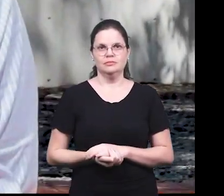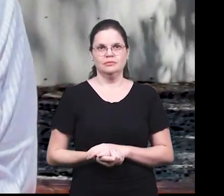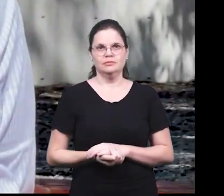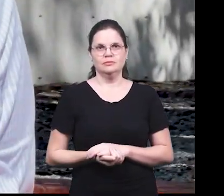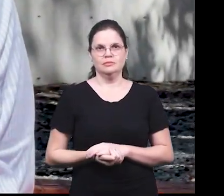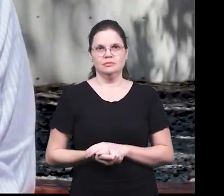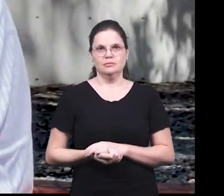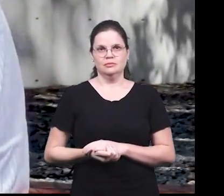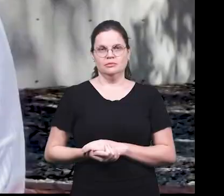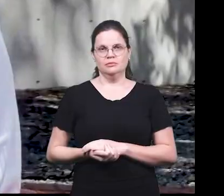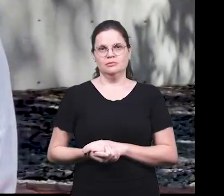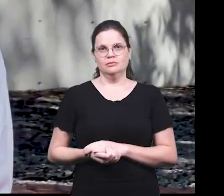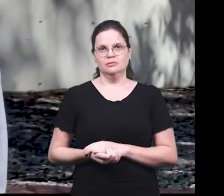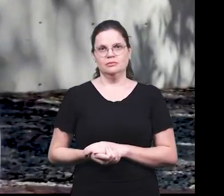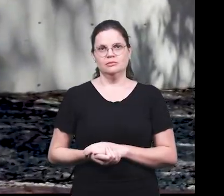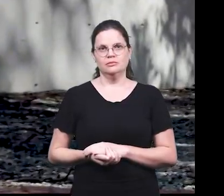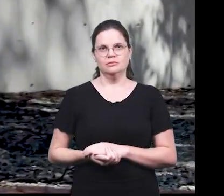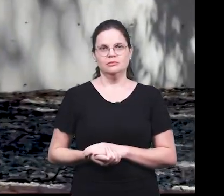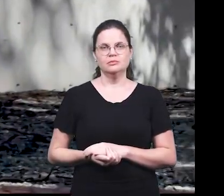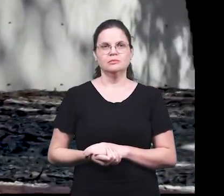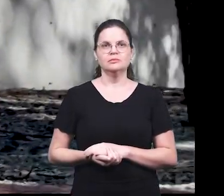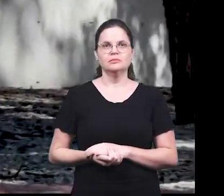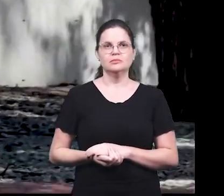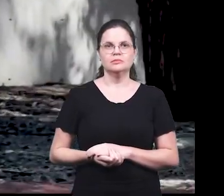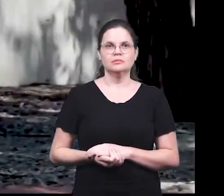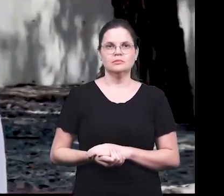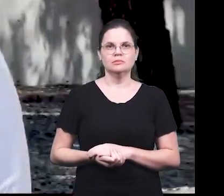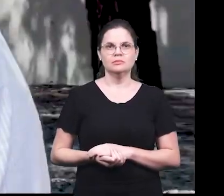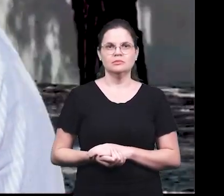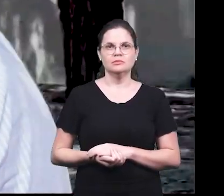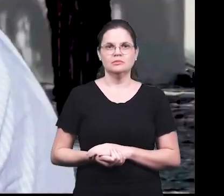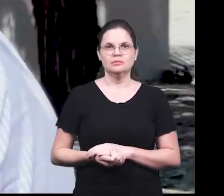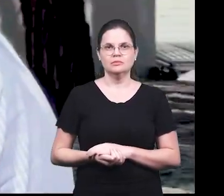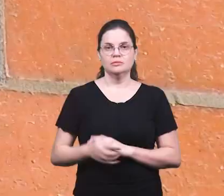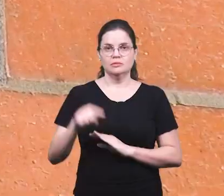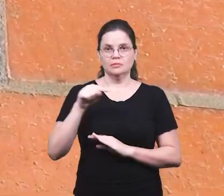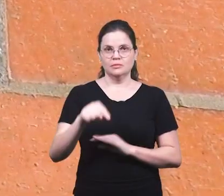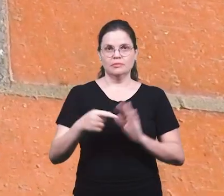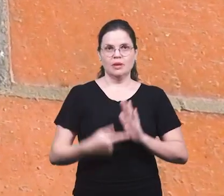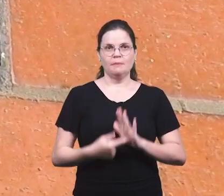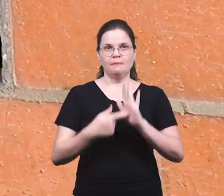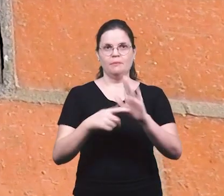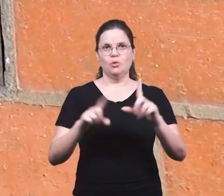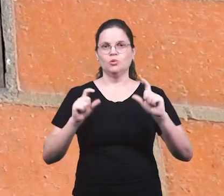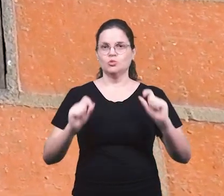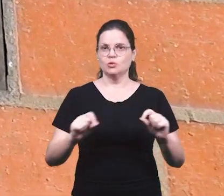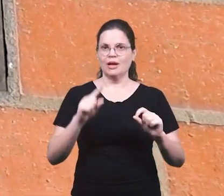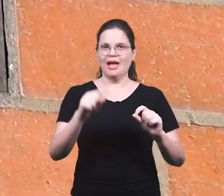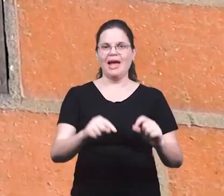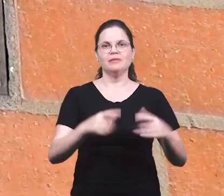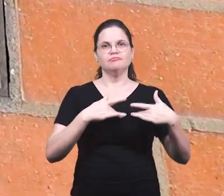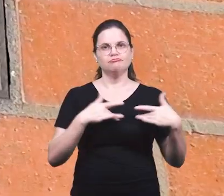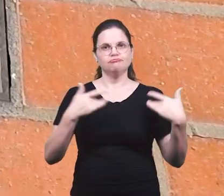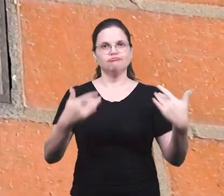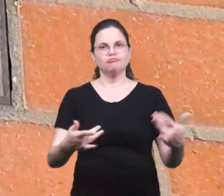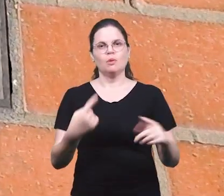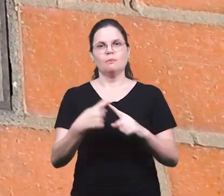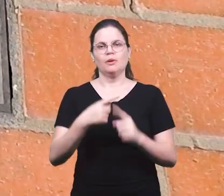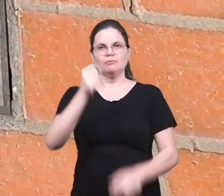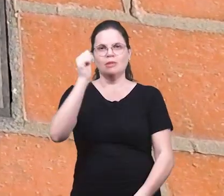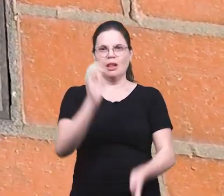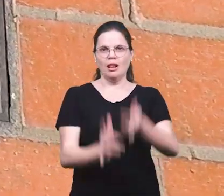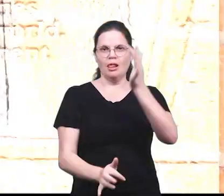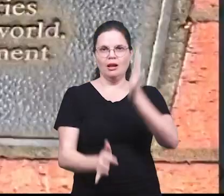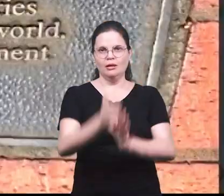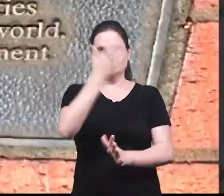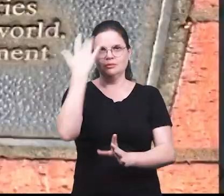Mission, do Azusa Street. É a plaquinha em dedicação do avivamento, do derramamento